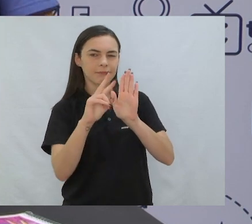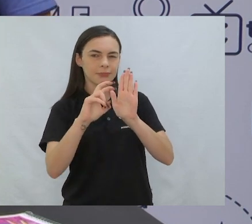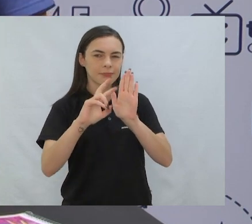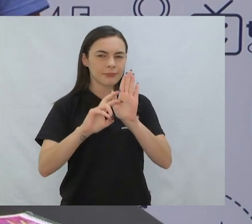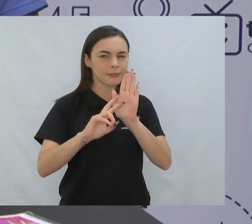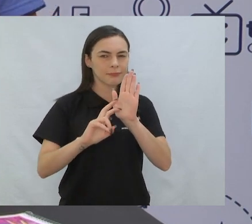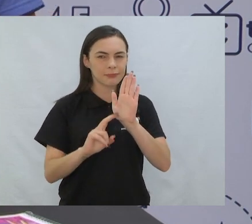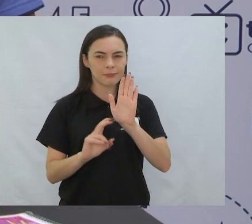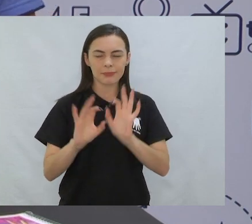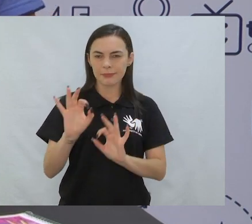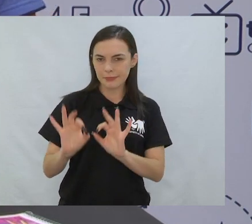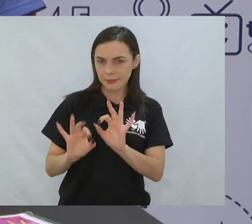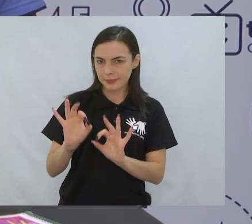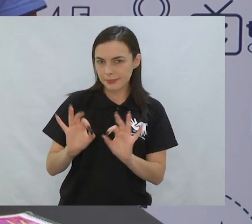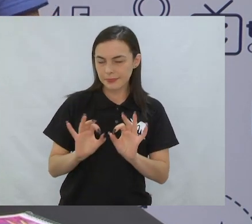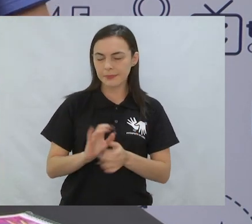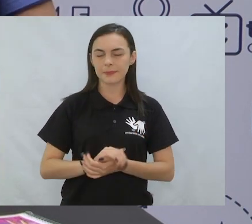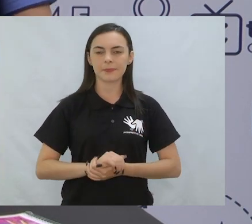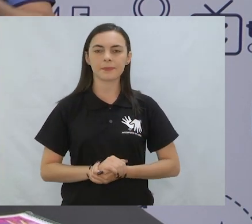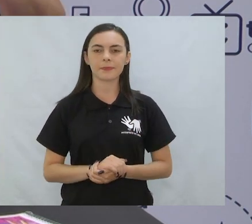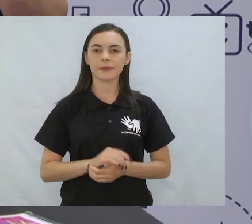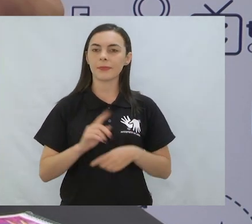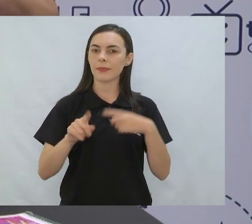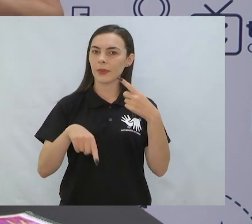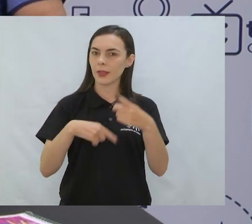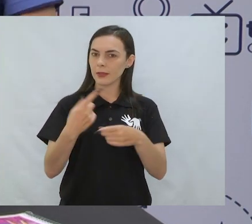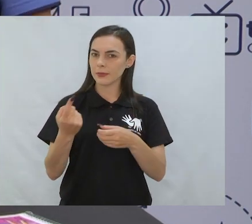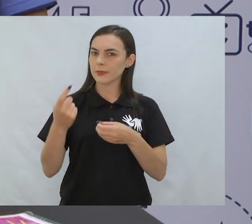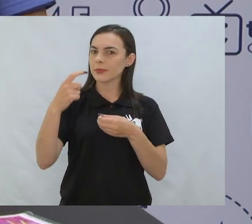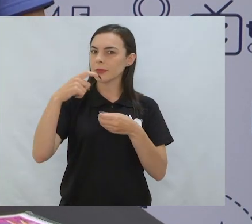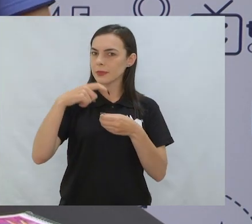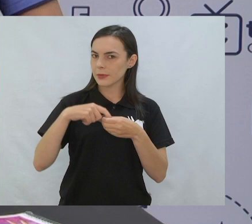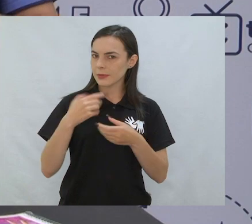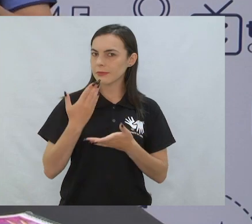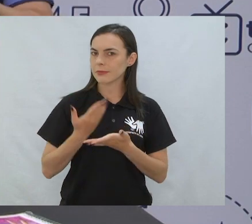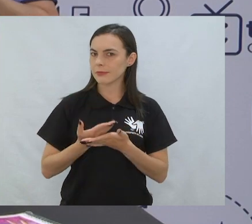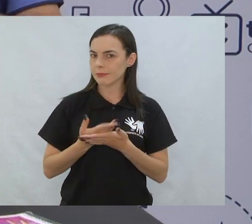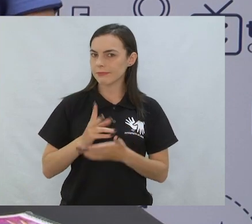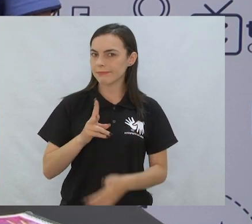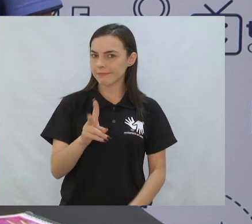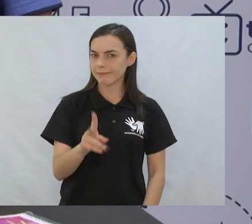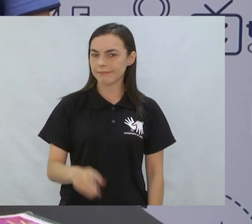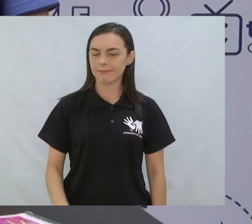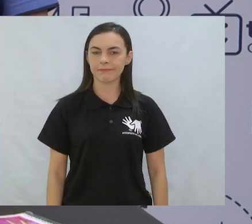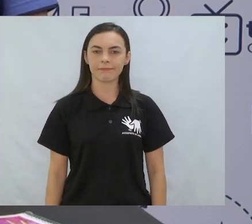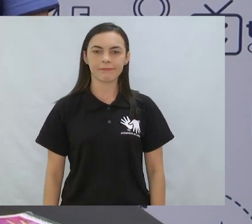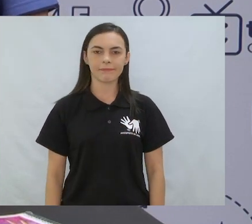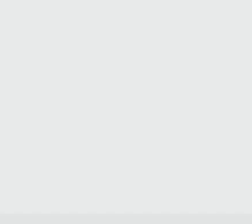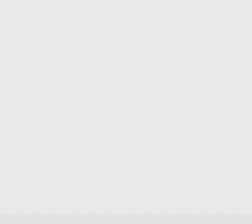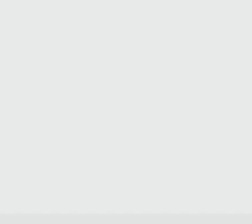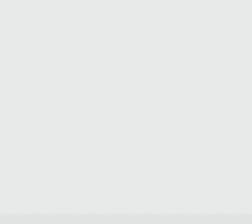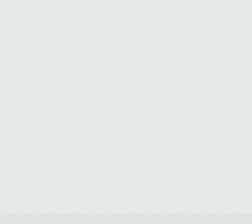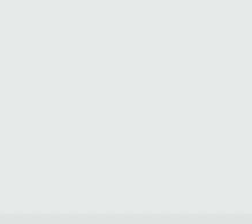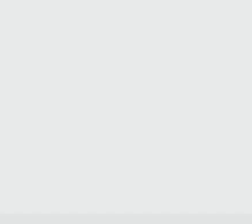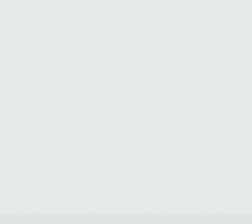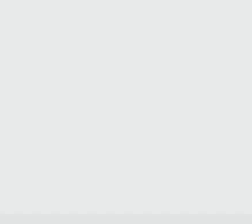aí para você separar na sua casa. E eu já volto para a gente continuar a nossa aula.